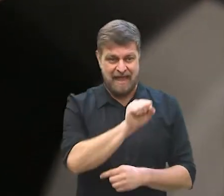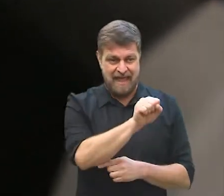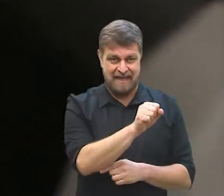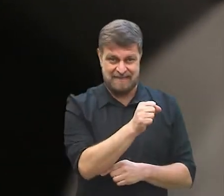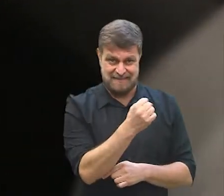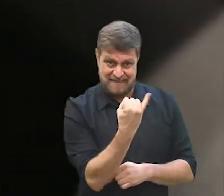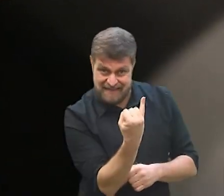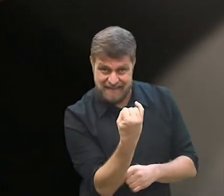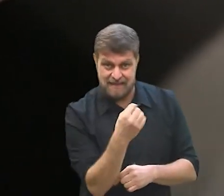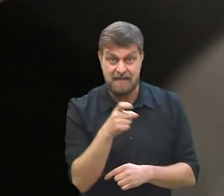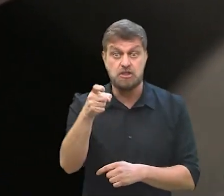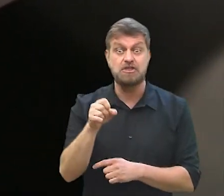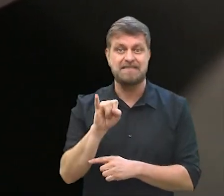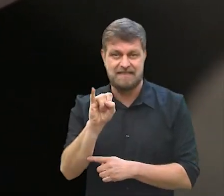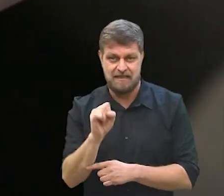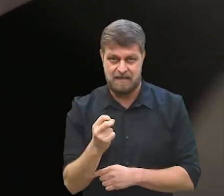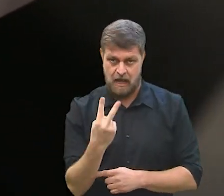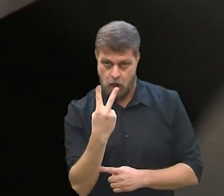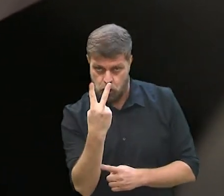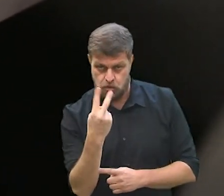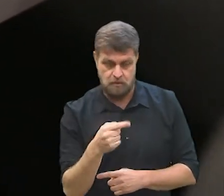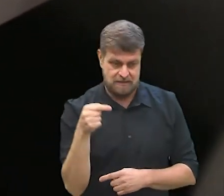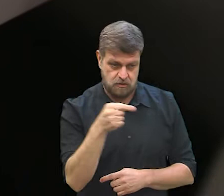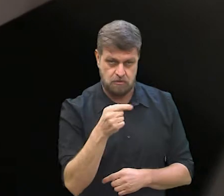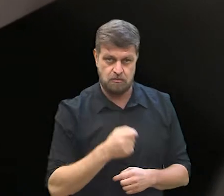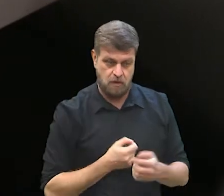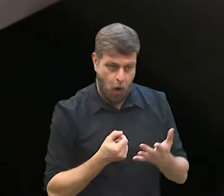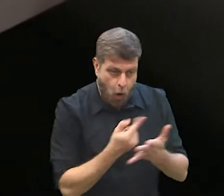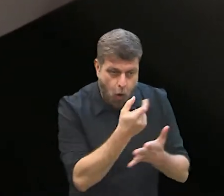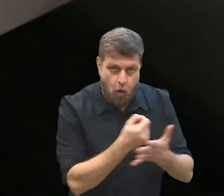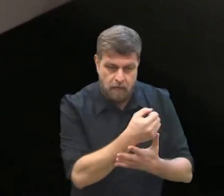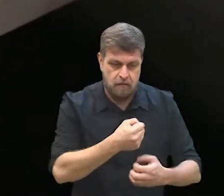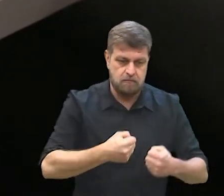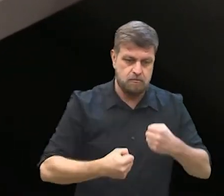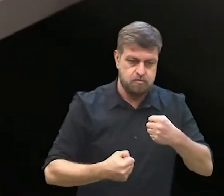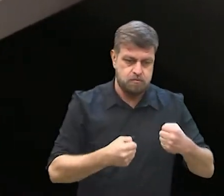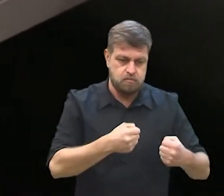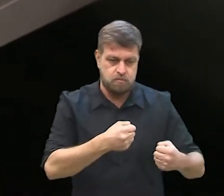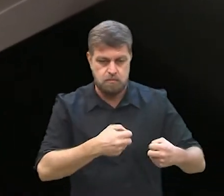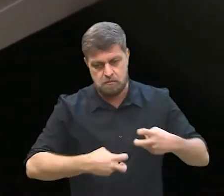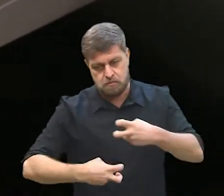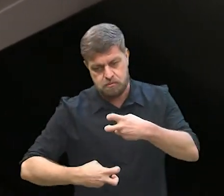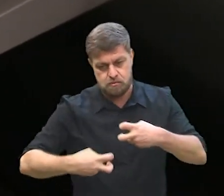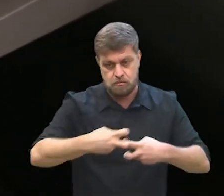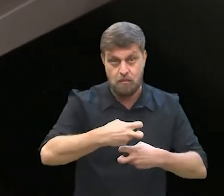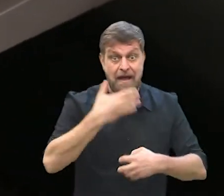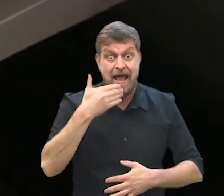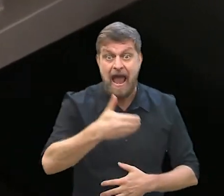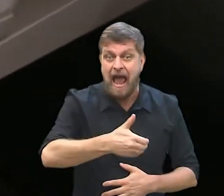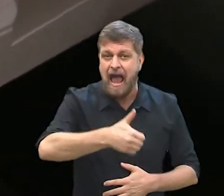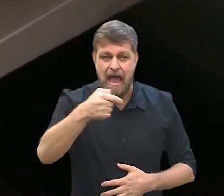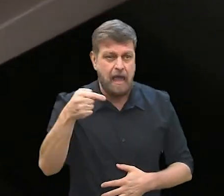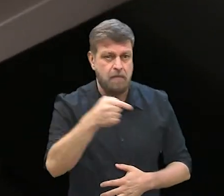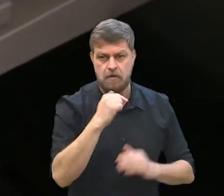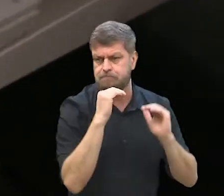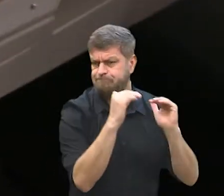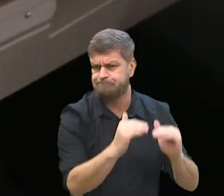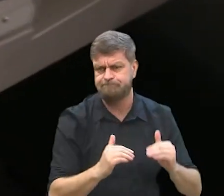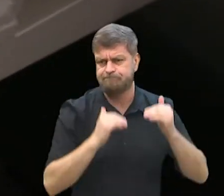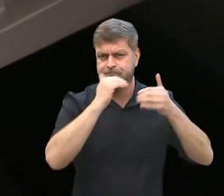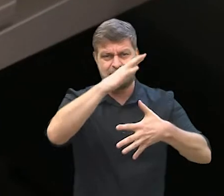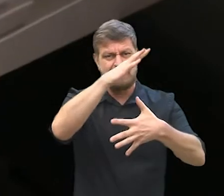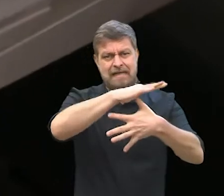Veracruz agora ele investiu no XI, nós adquirimos o XI, que é ainda melhor, é como se fosse